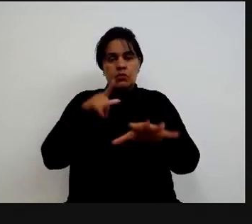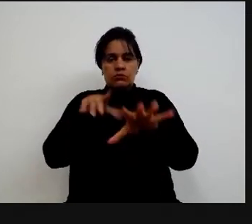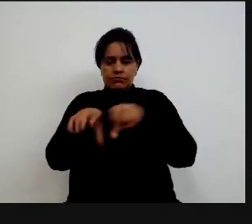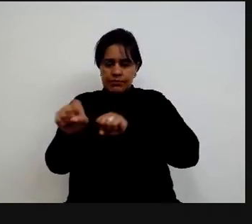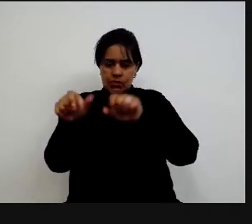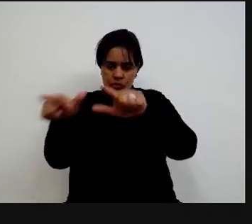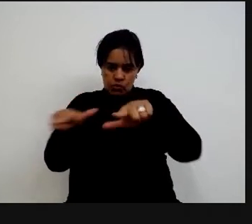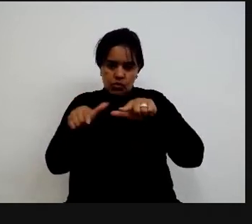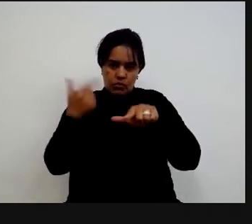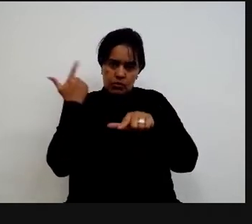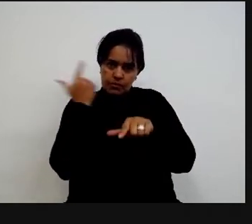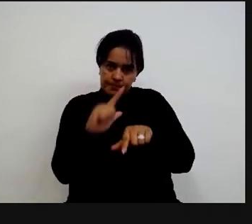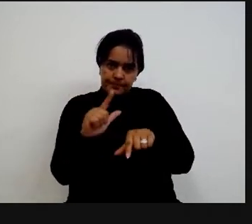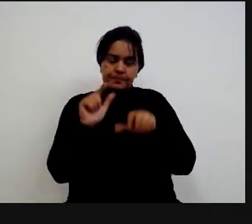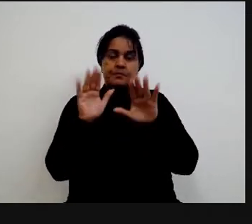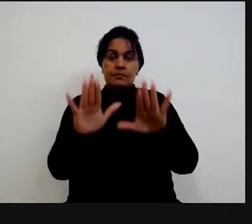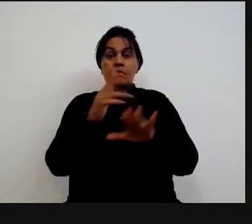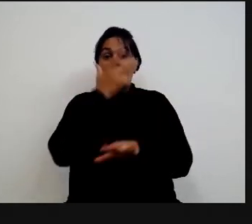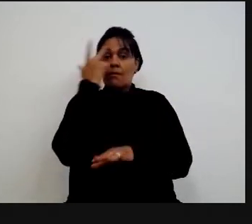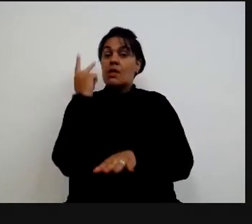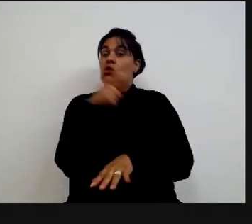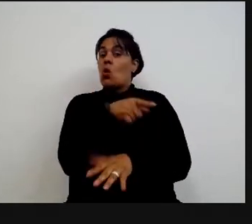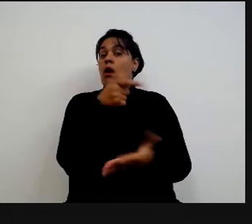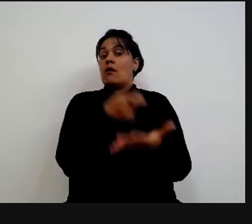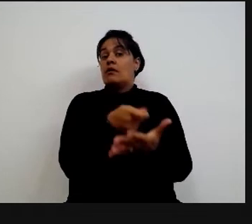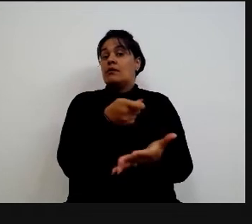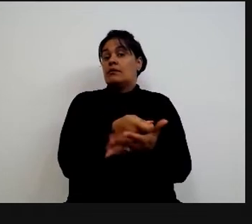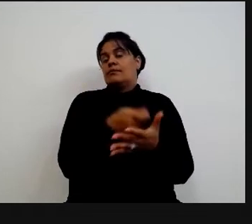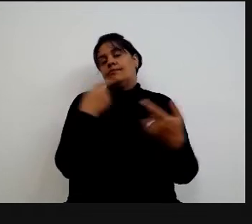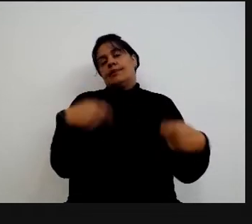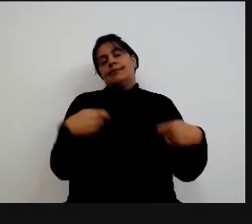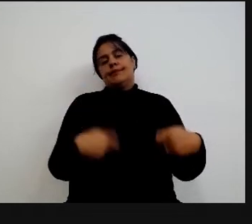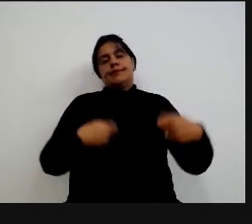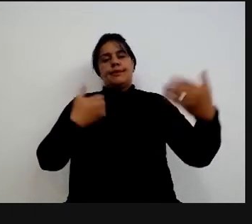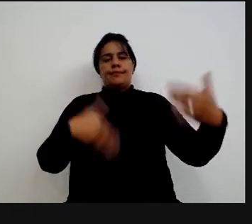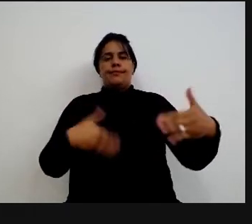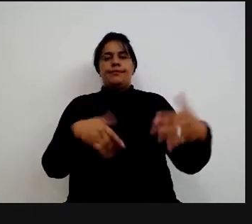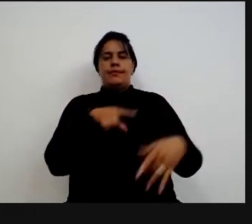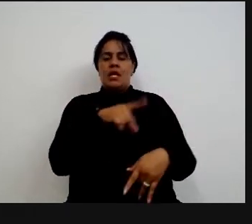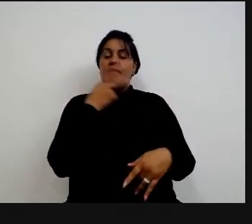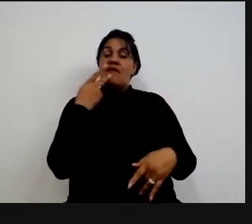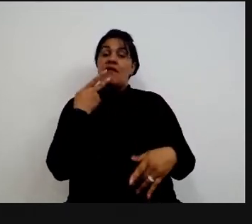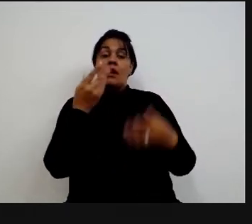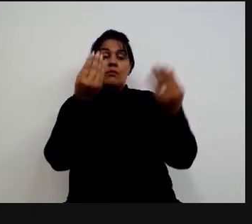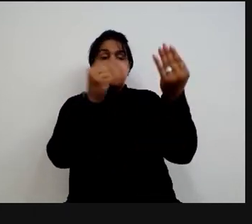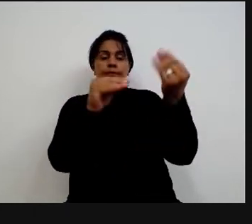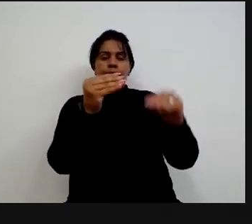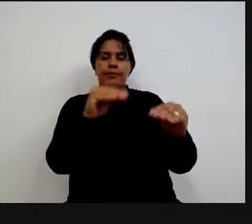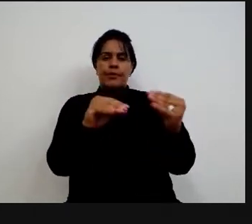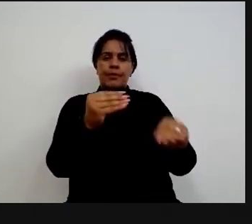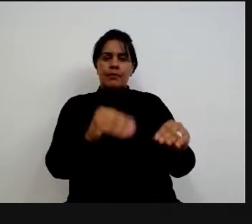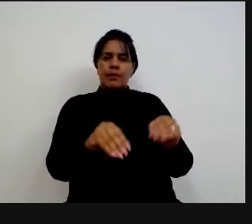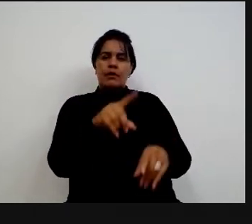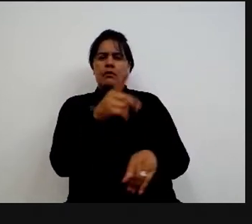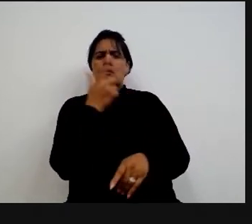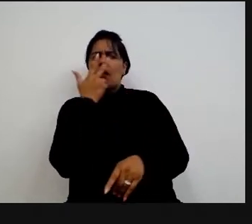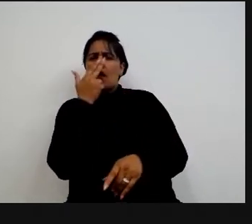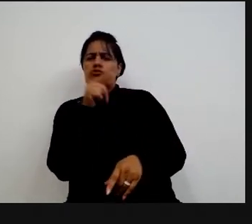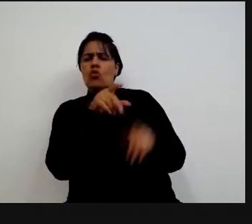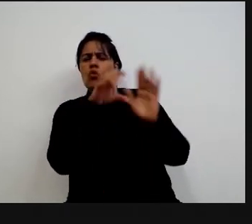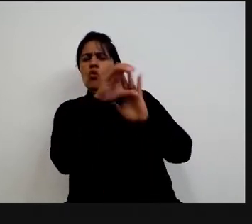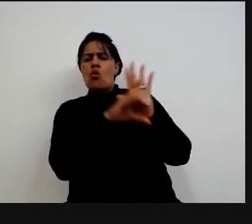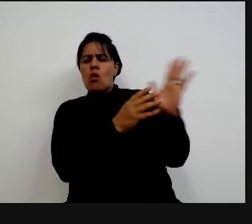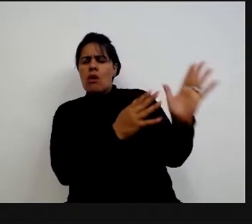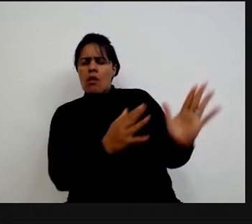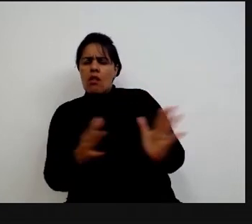certificação, a pessoa é obrigada a passar por uma avaliação onde ela vai dizer minimamente ali o que ela achou daquele